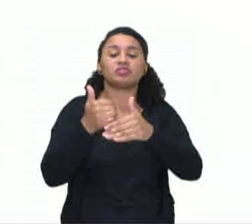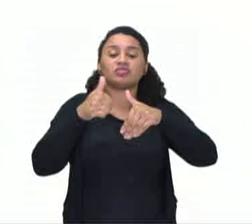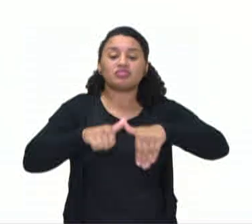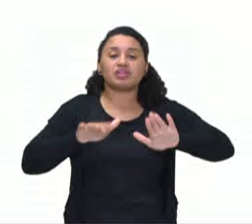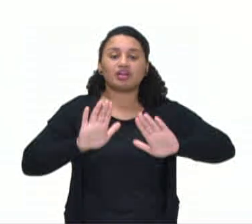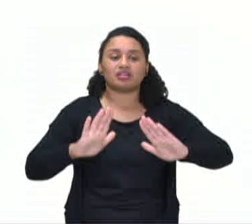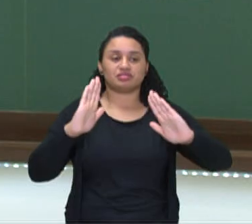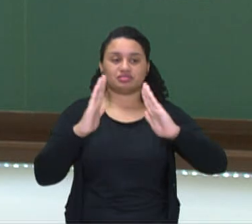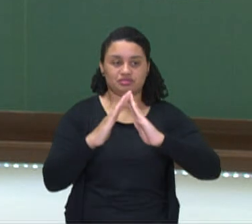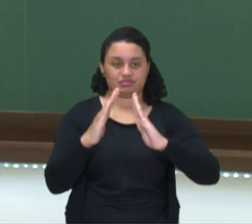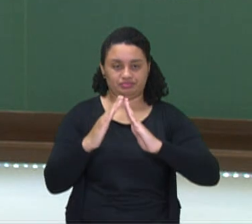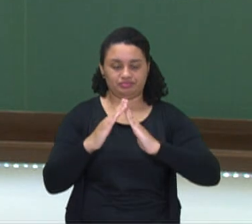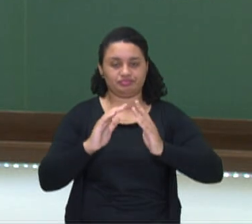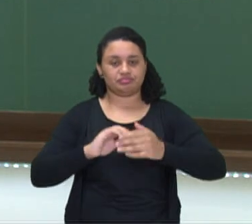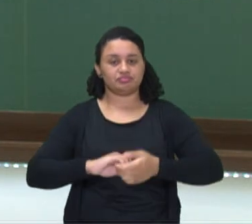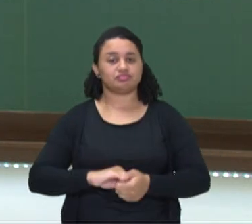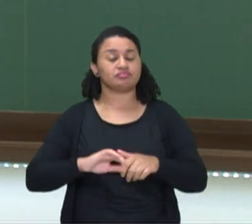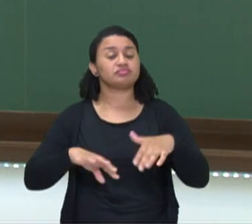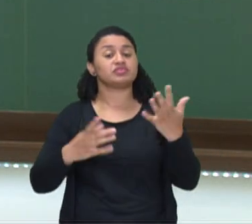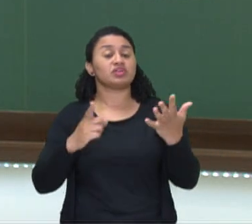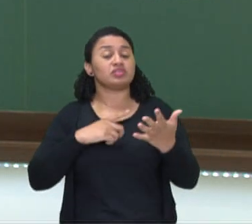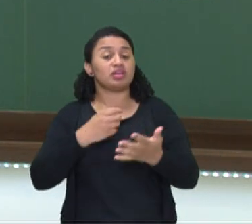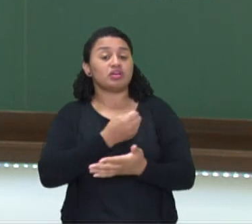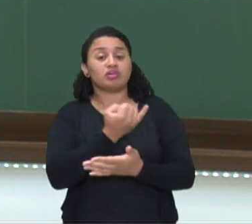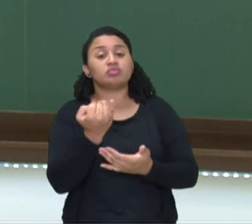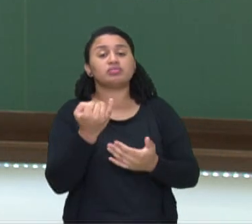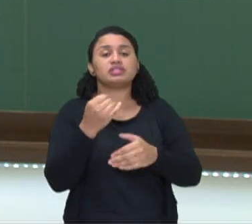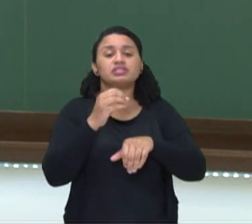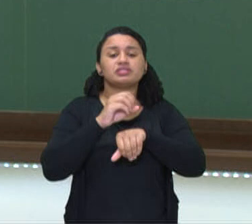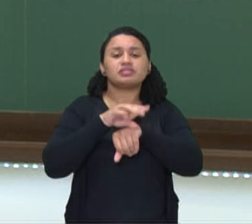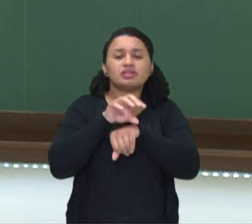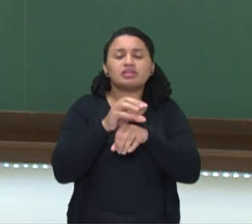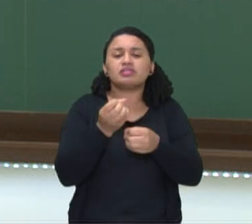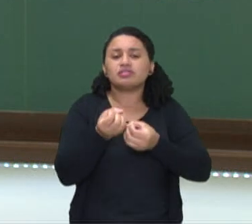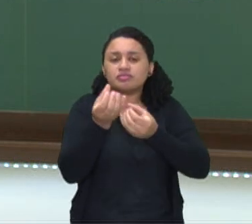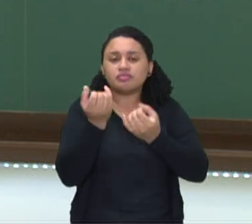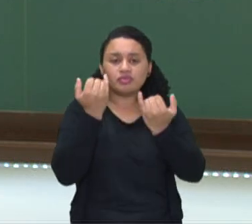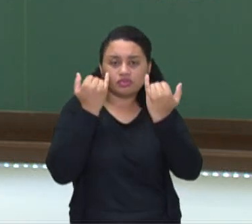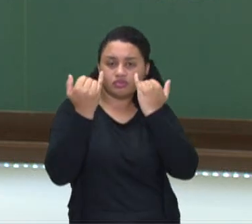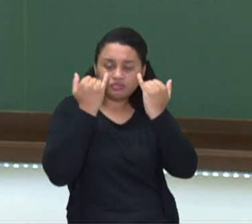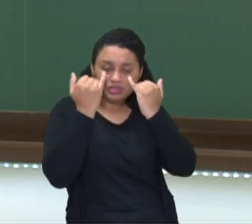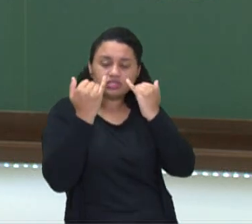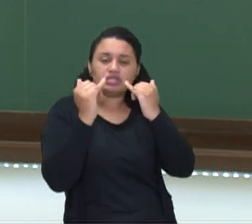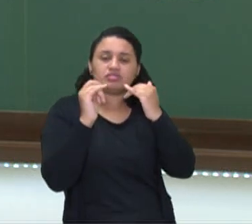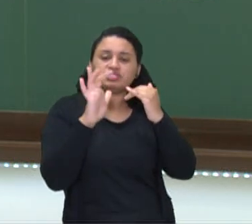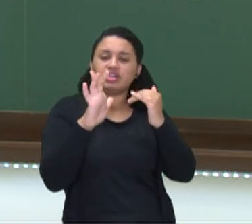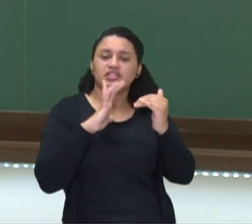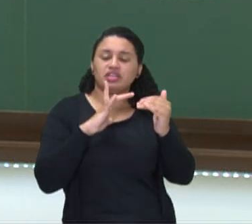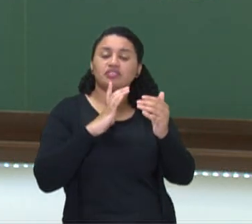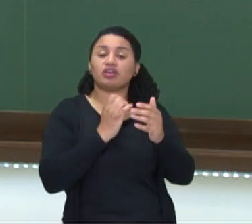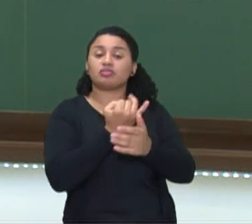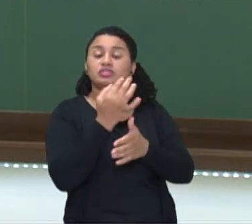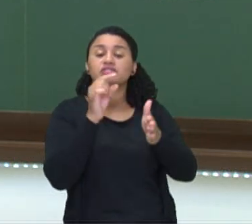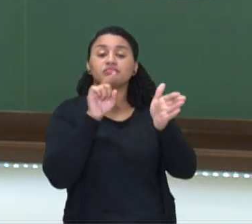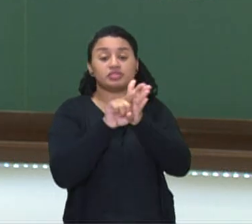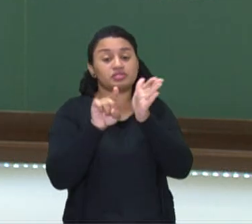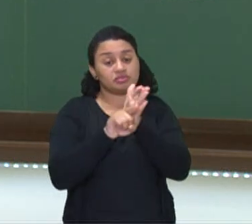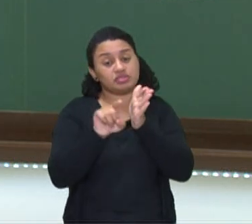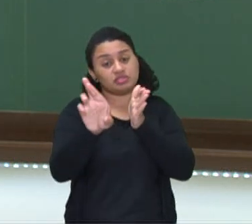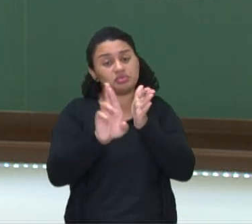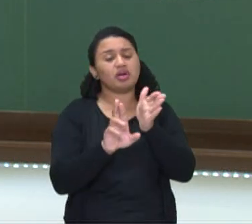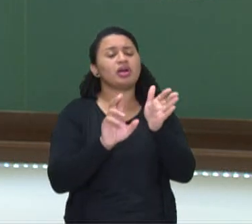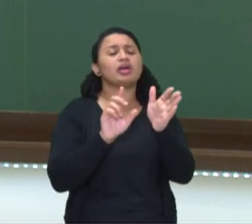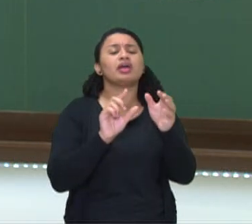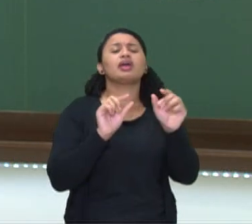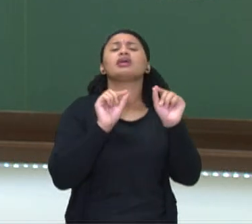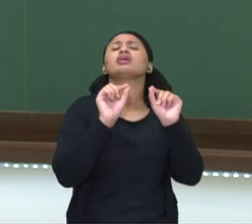Então aqui nós temos alguma informação já, algumas perguntas foram respondidas. Quem, o que, como e